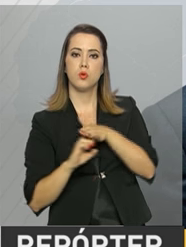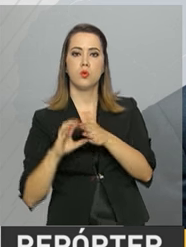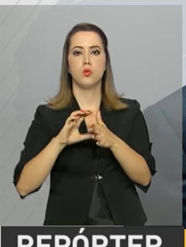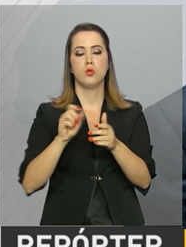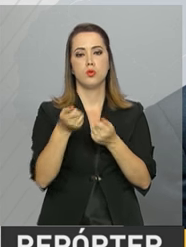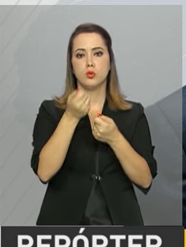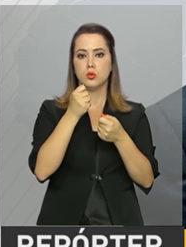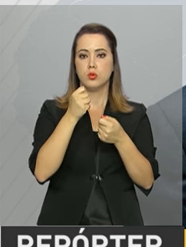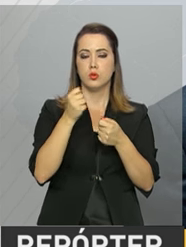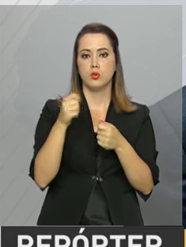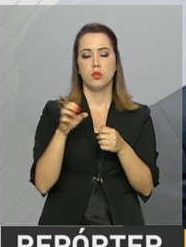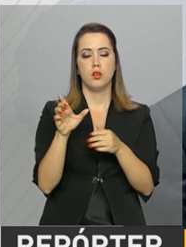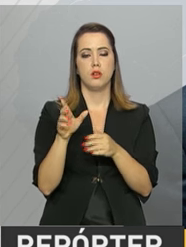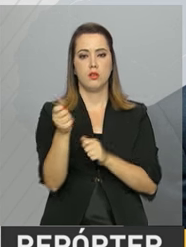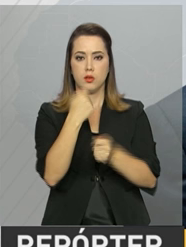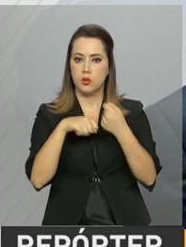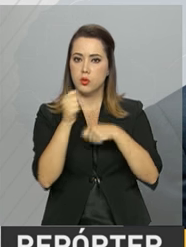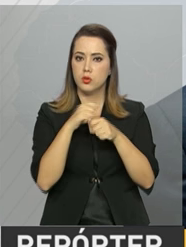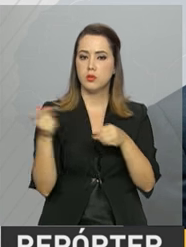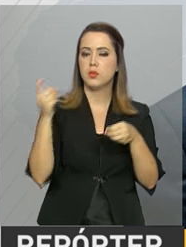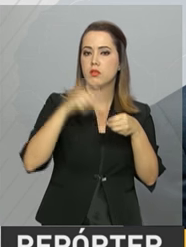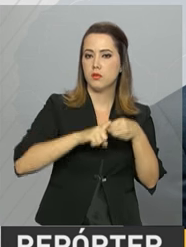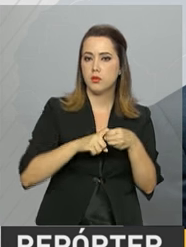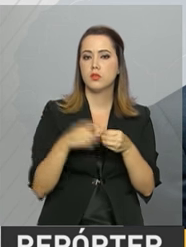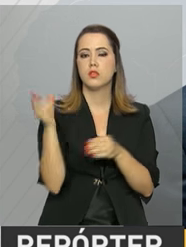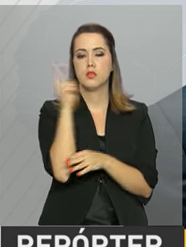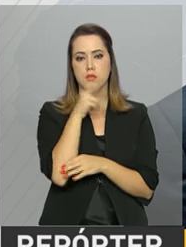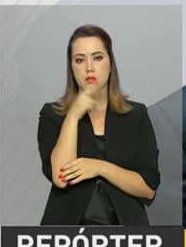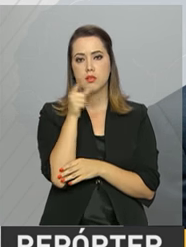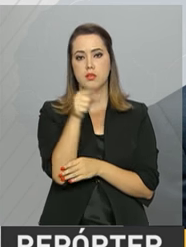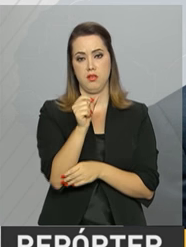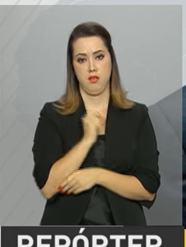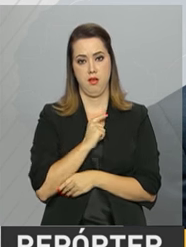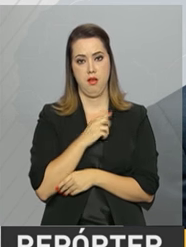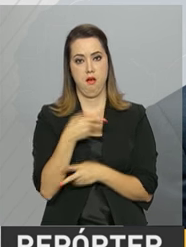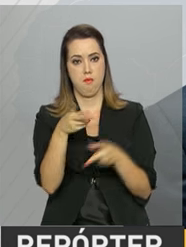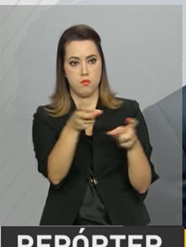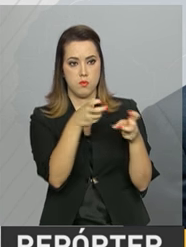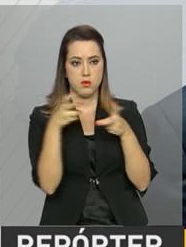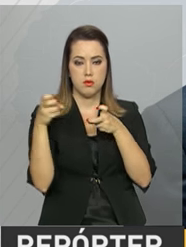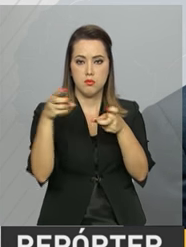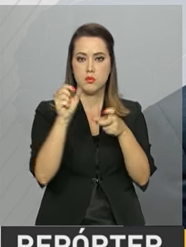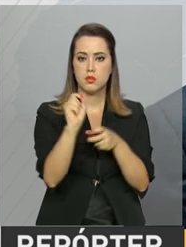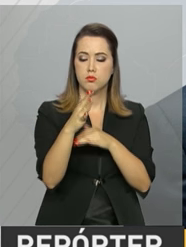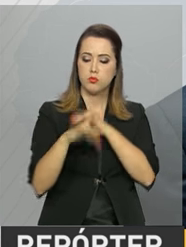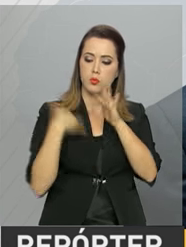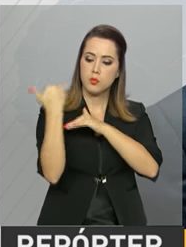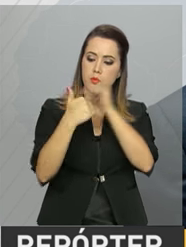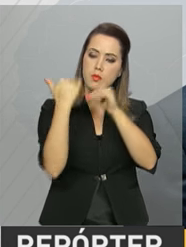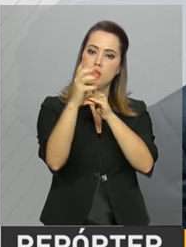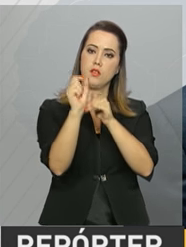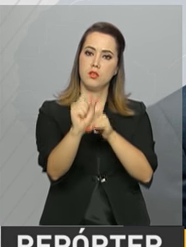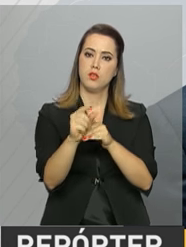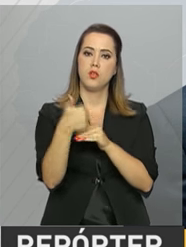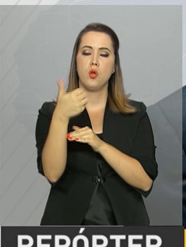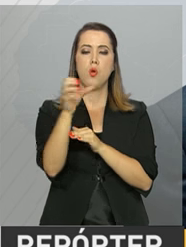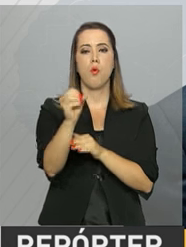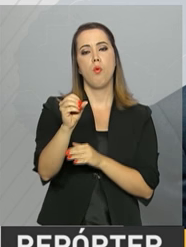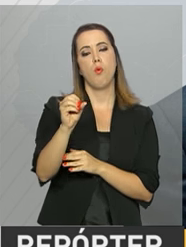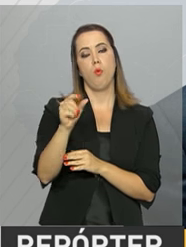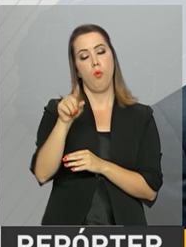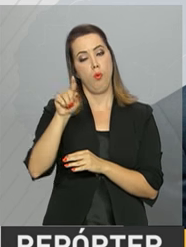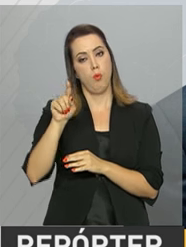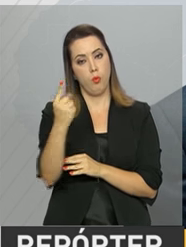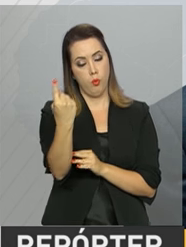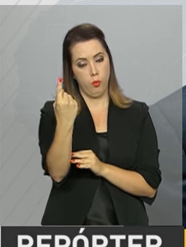dos consumidores, passasse a retornar rapidamente. As previsões são de um crescimento já de